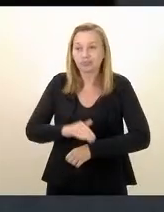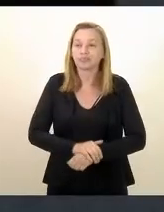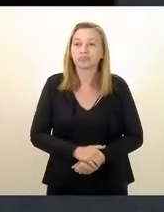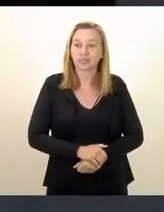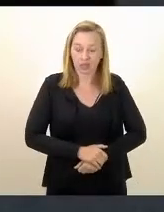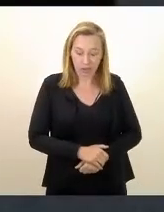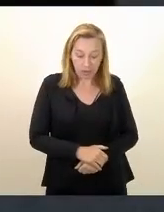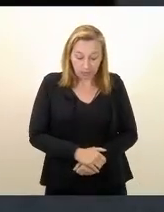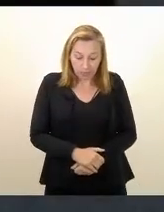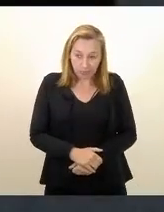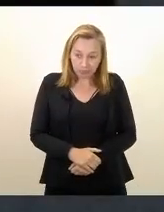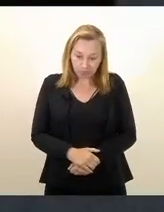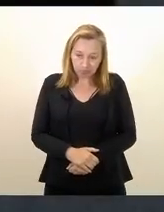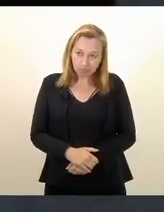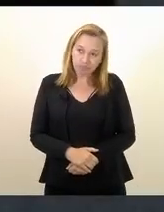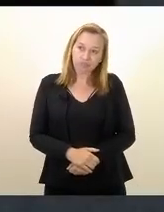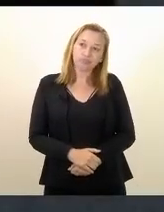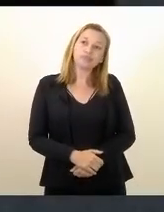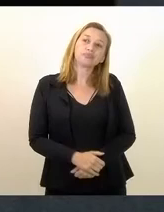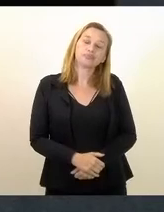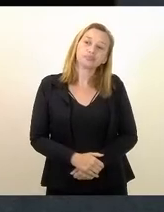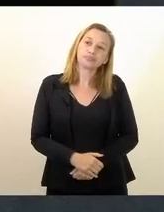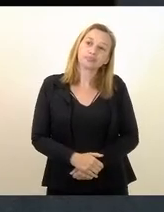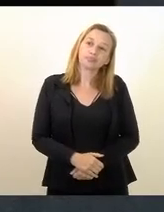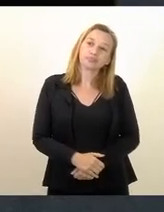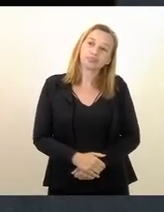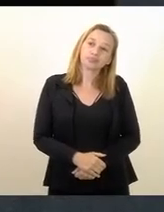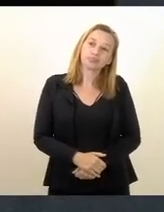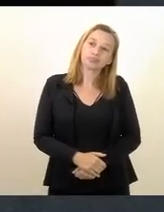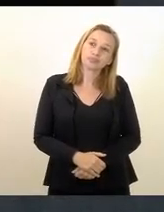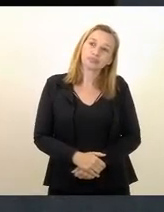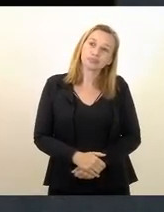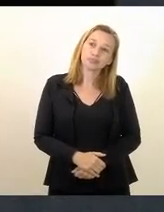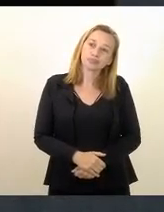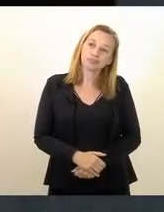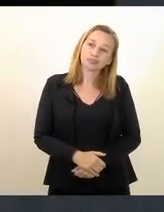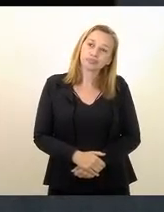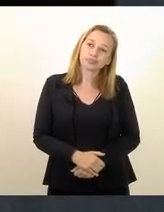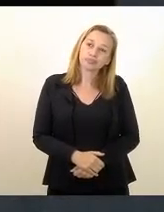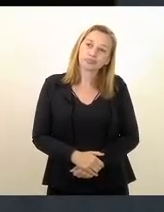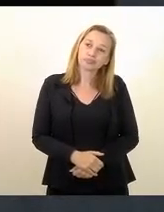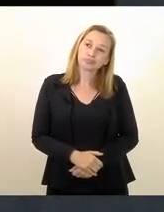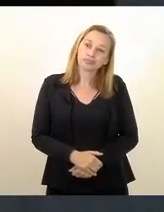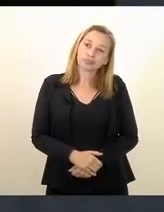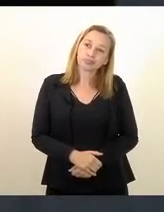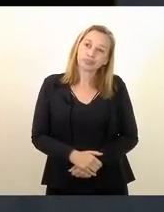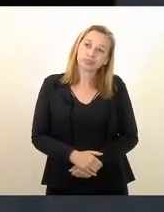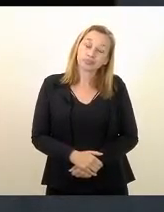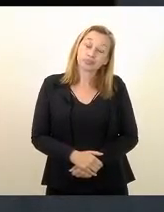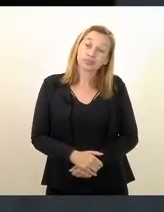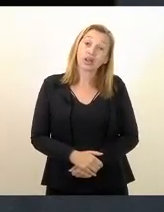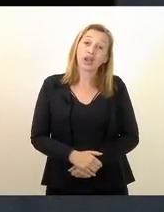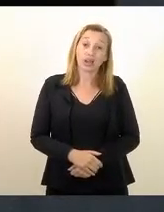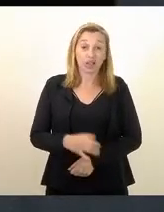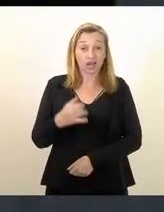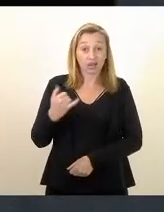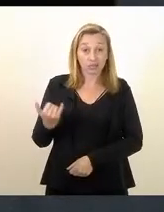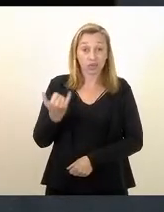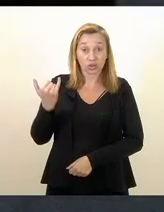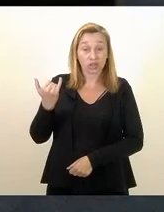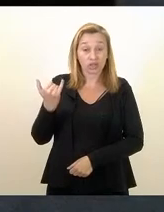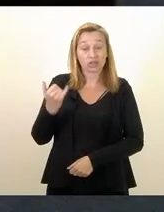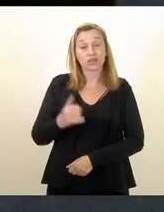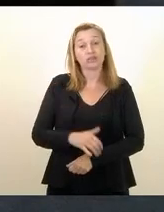caríssimo deputado trazendo um tema que é de fundamental importância